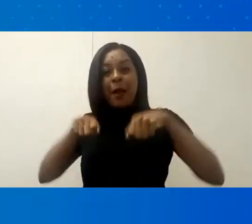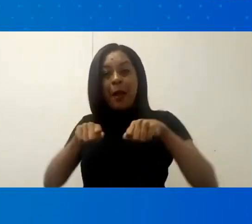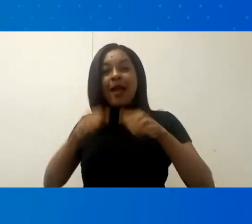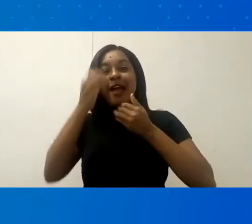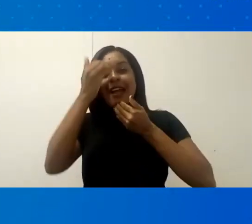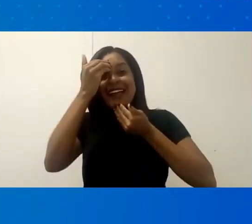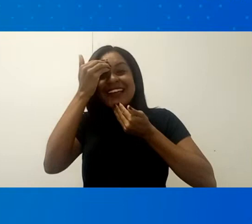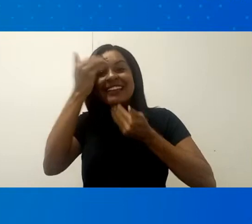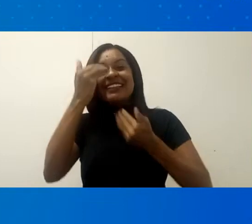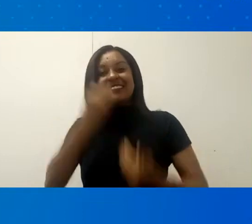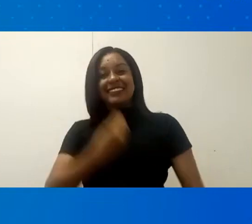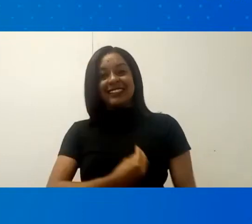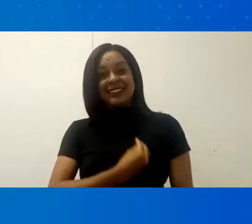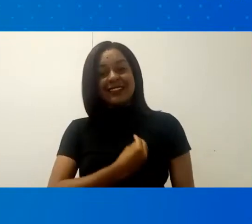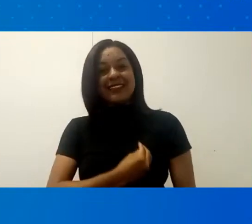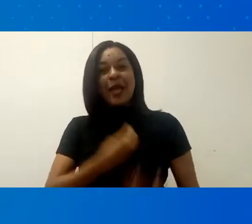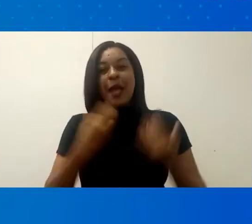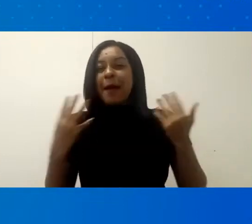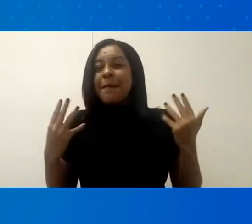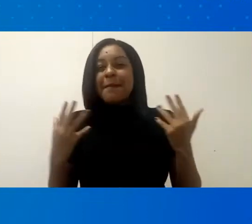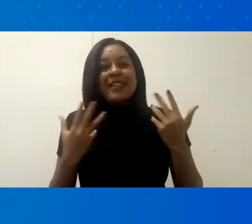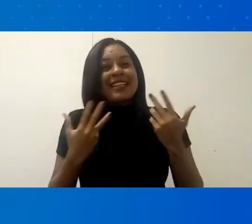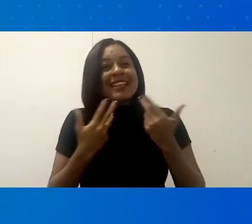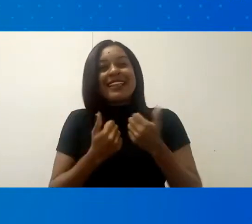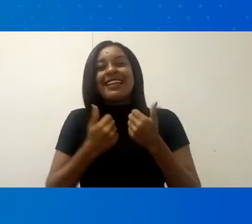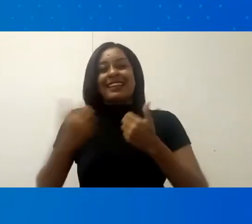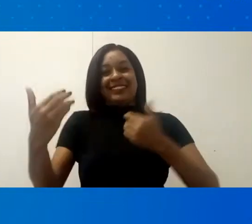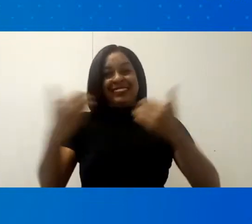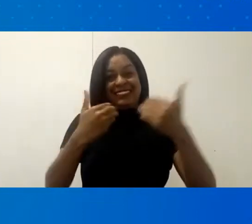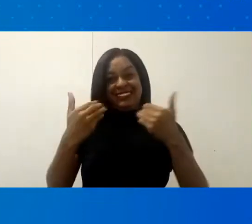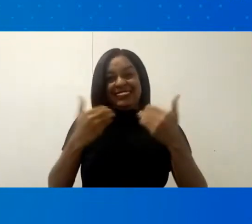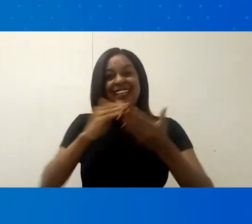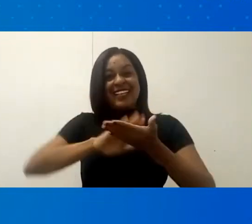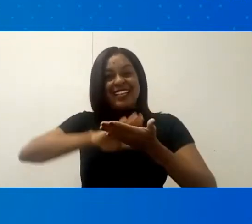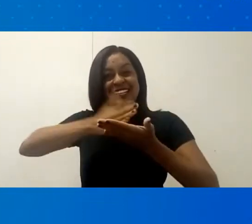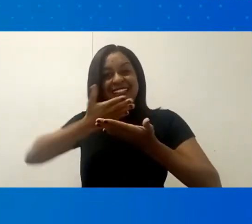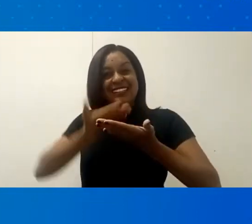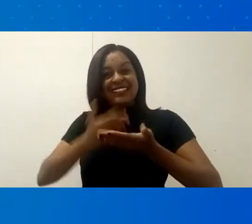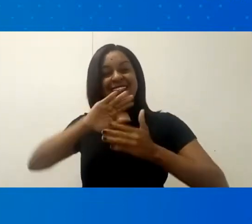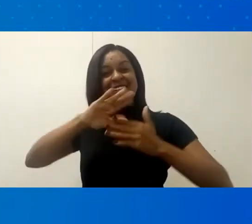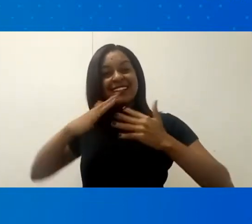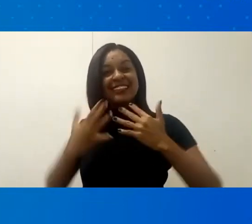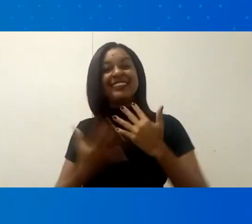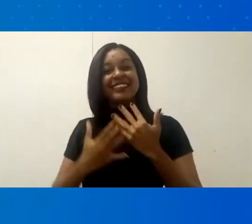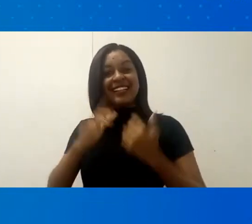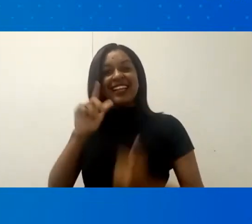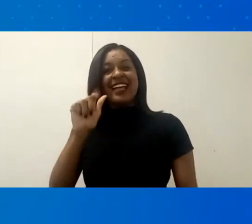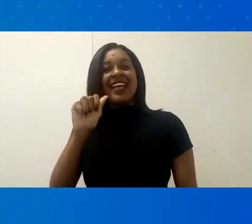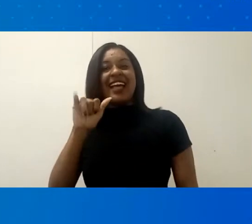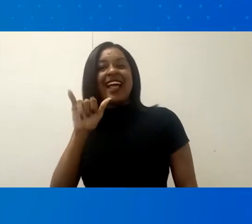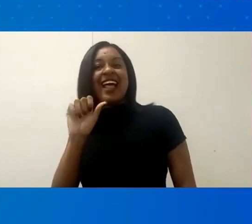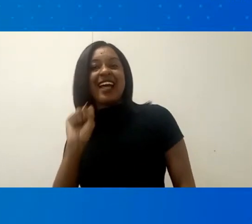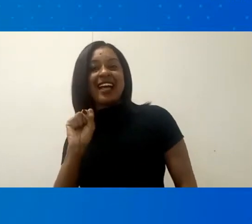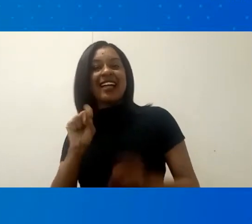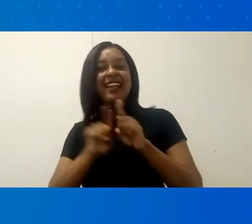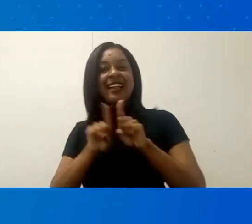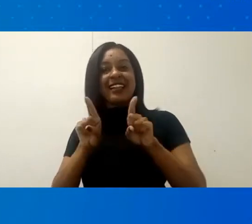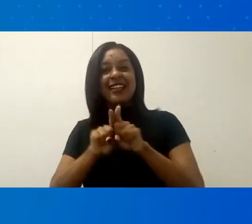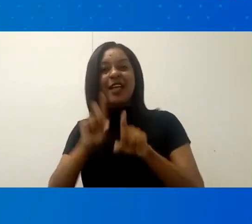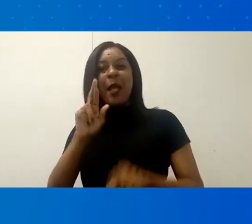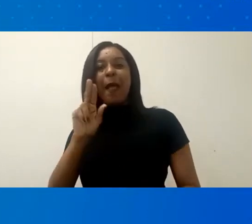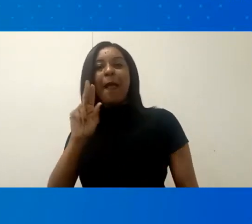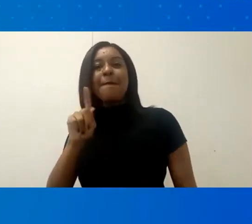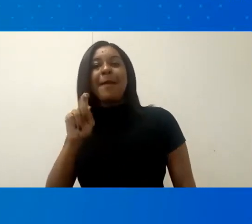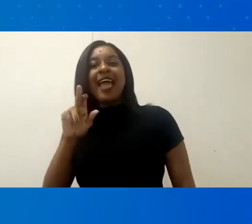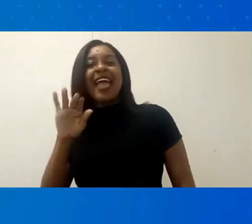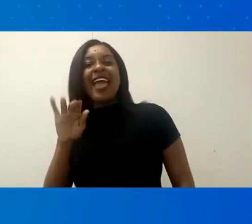brilhante participação dos intérpretes em Libras Laís Péricles e Luane a Luane está aqui conosco